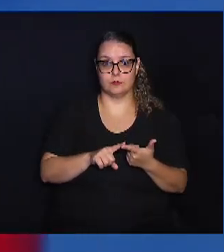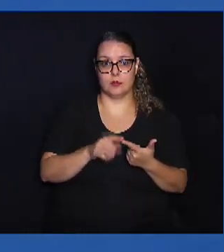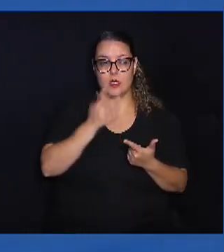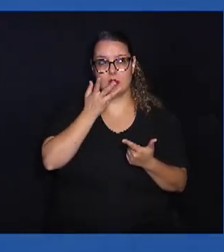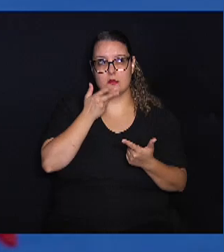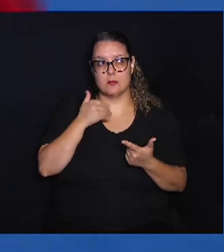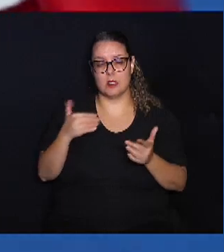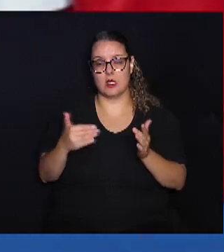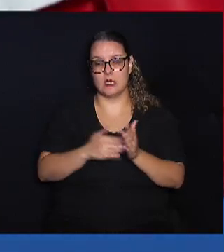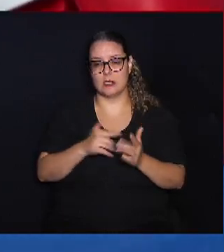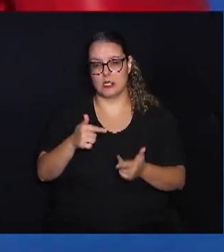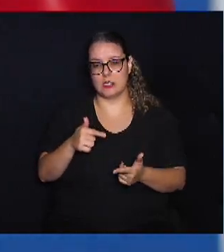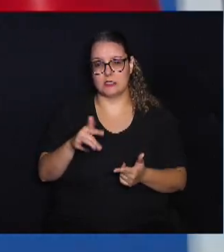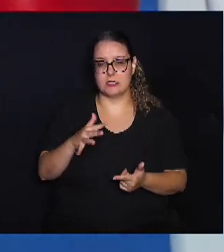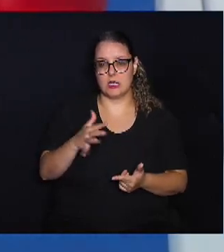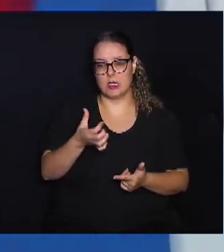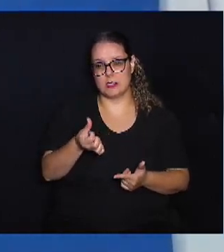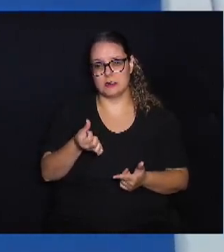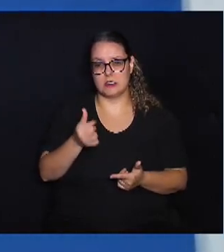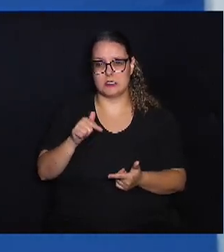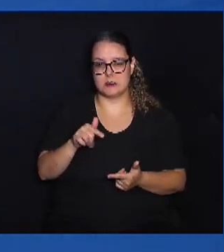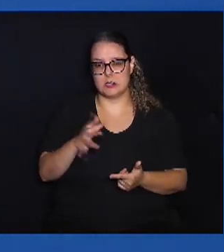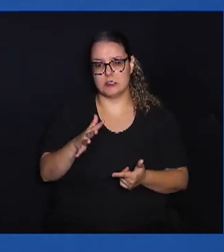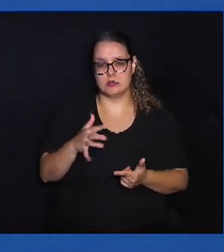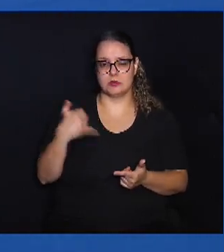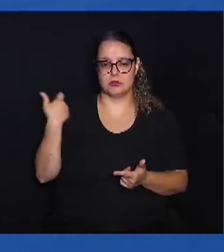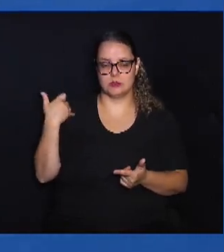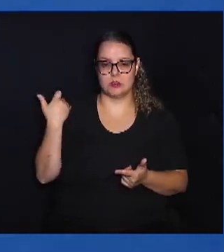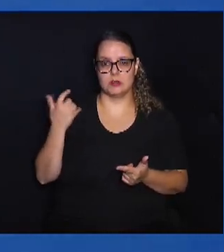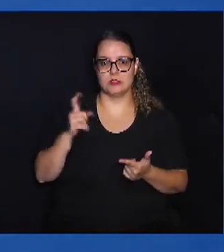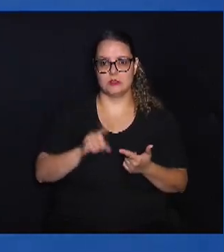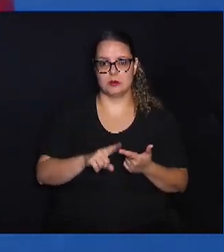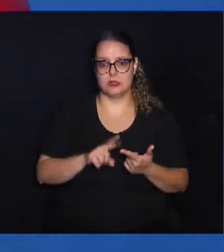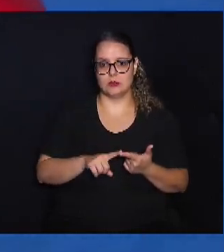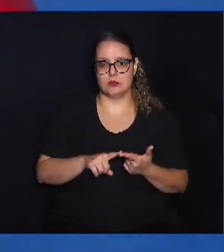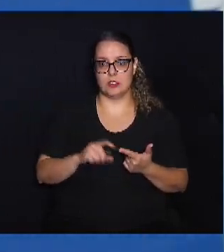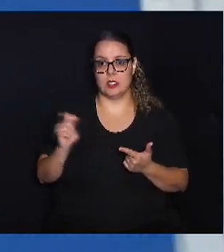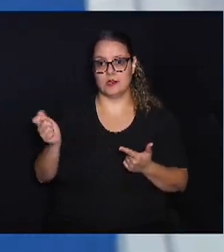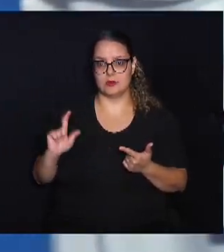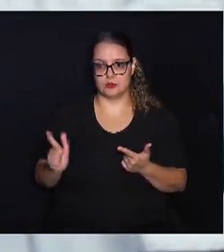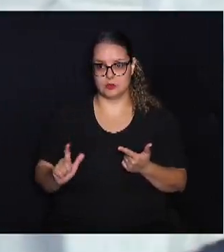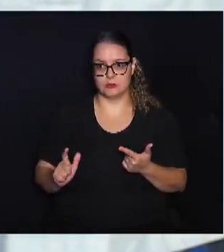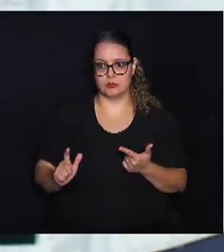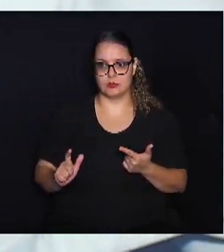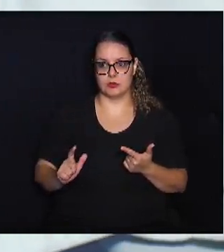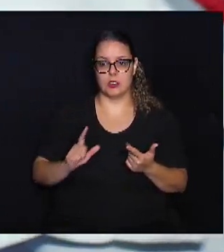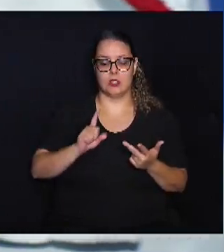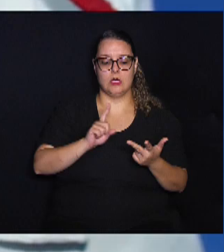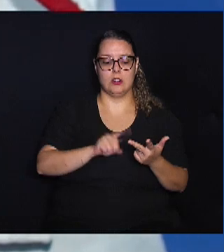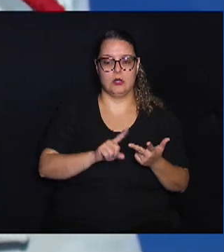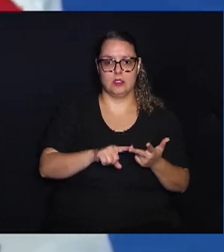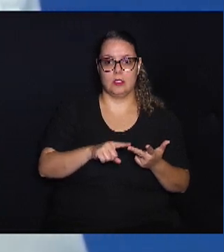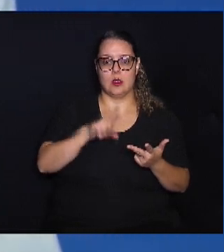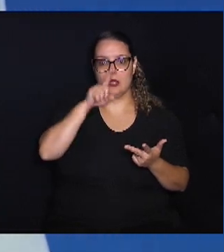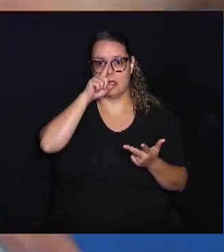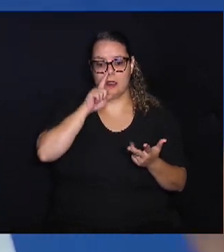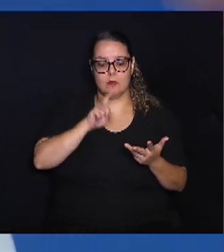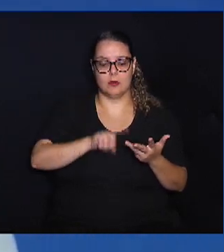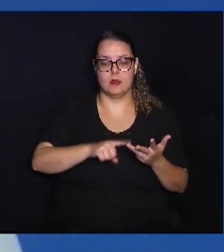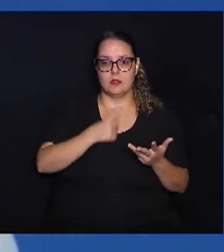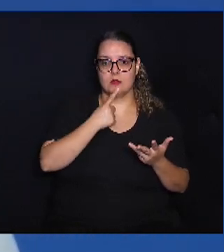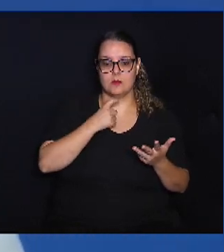até 6, 7 anos, a gente coloca azul. E depois vem amarela,